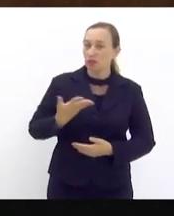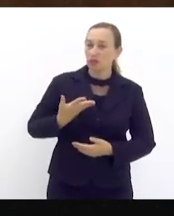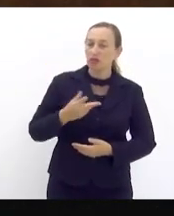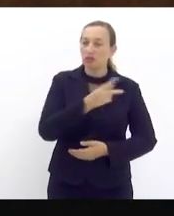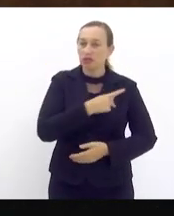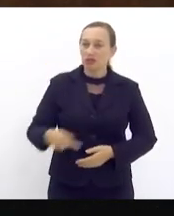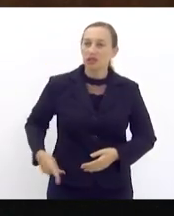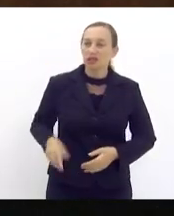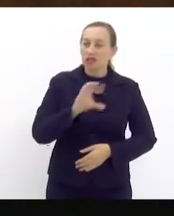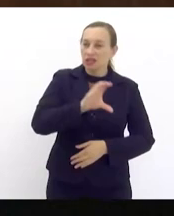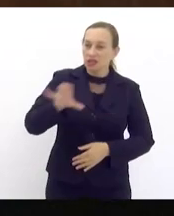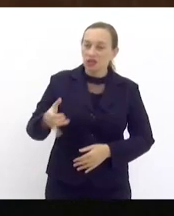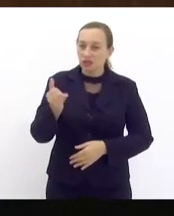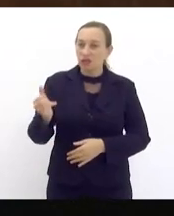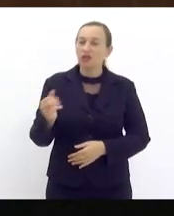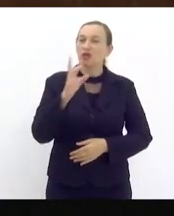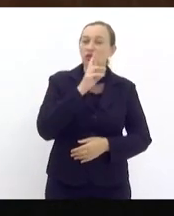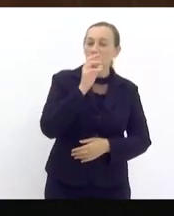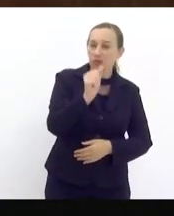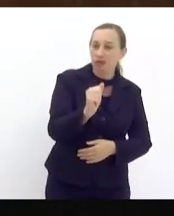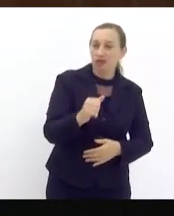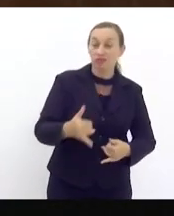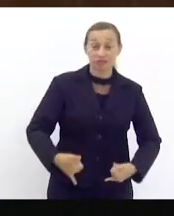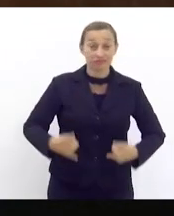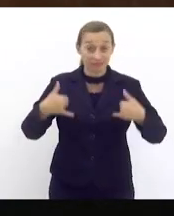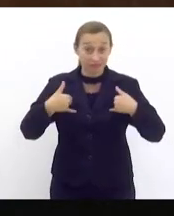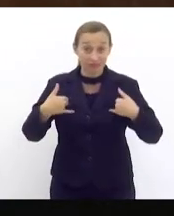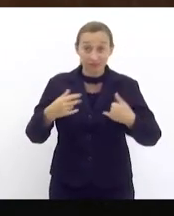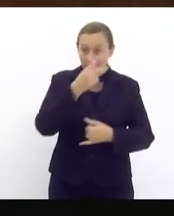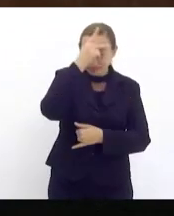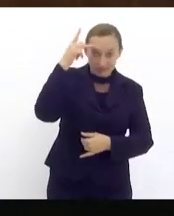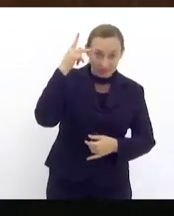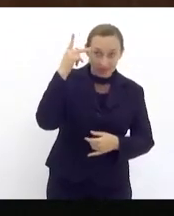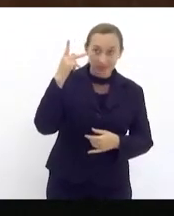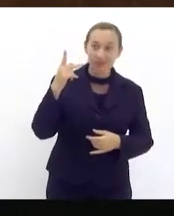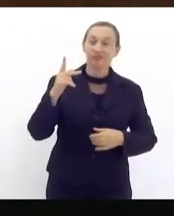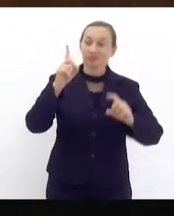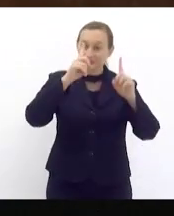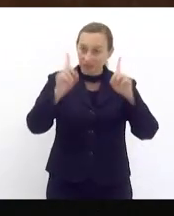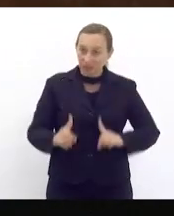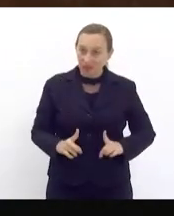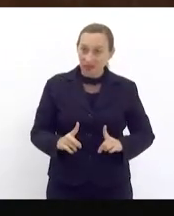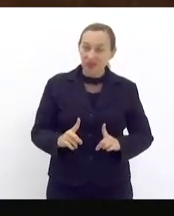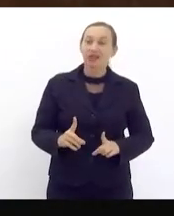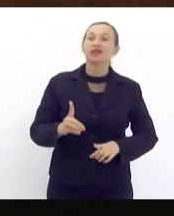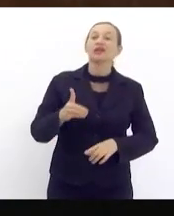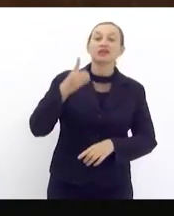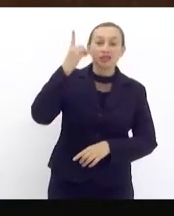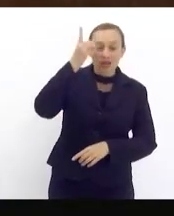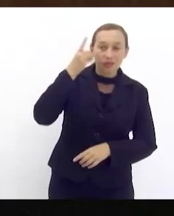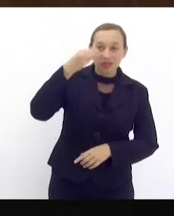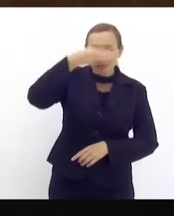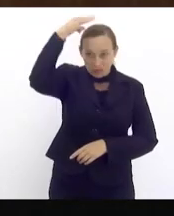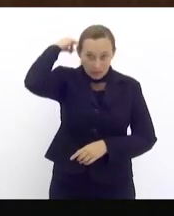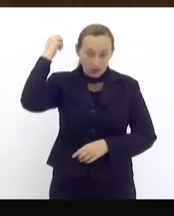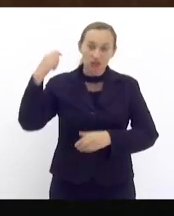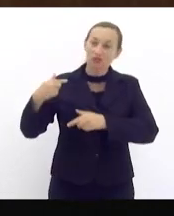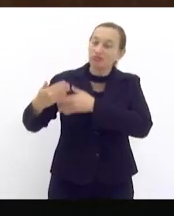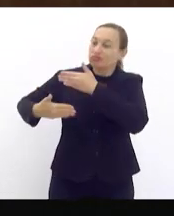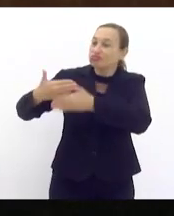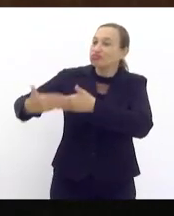dizer que para mim é uma honra poder presidir hoje a comissão da pessoa com deficiência que é um legado também do deputado Márcio Pacheco Então para mim é